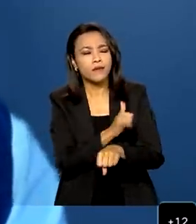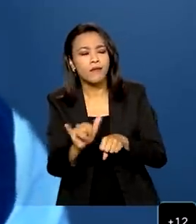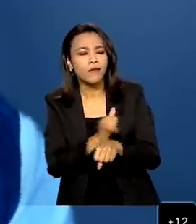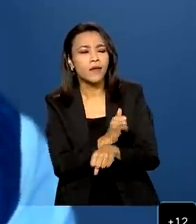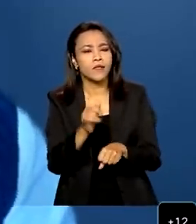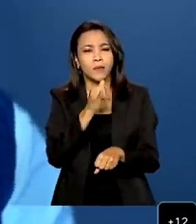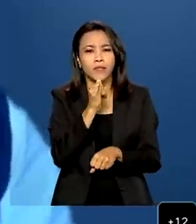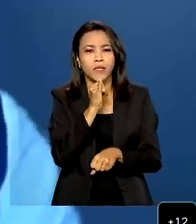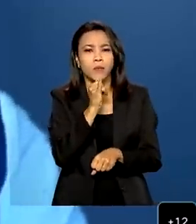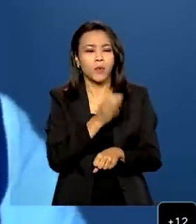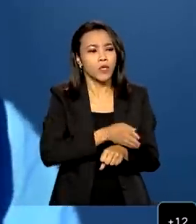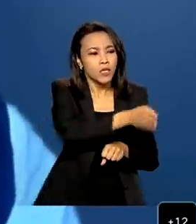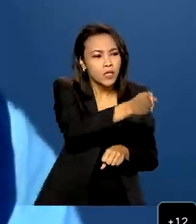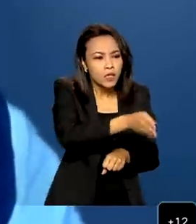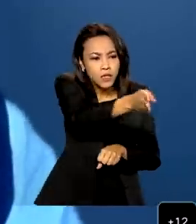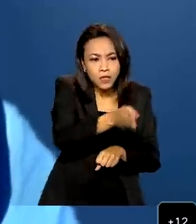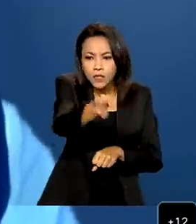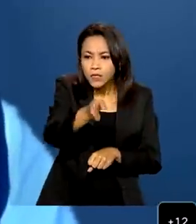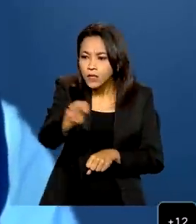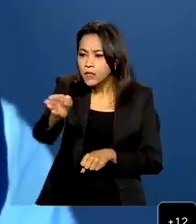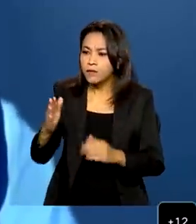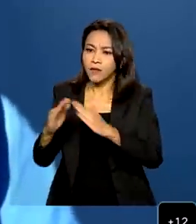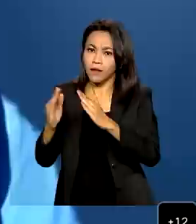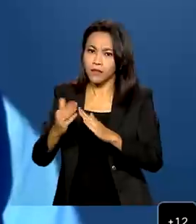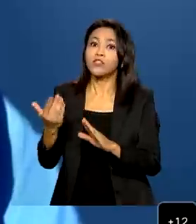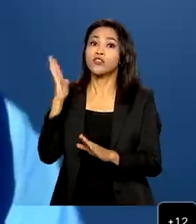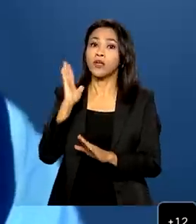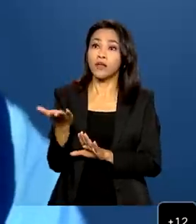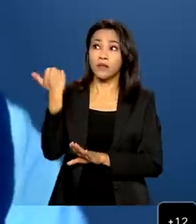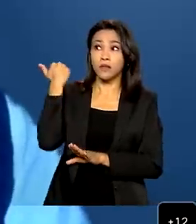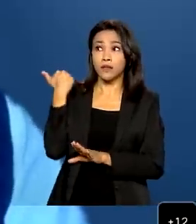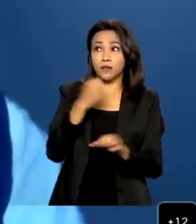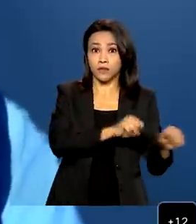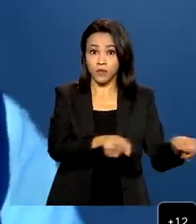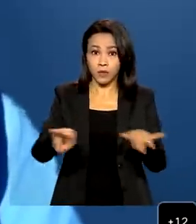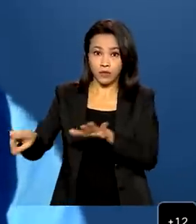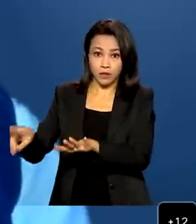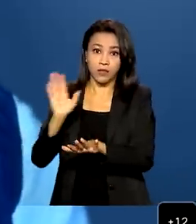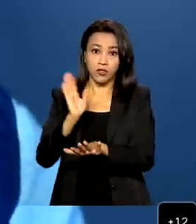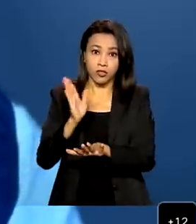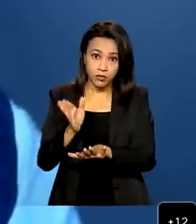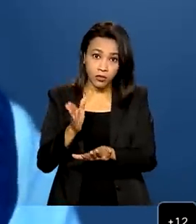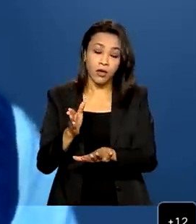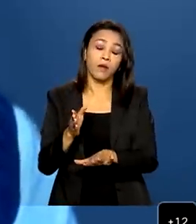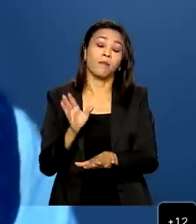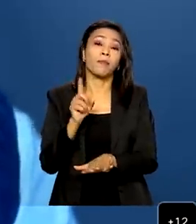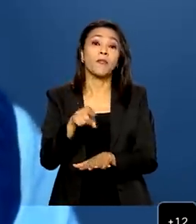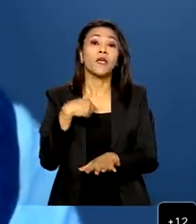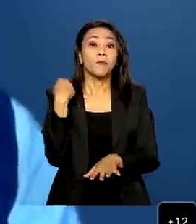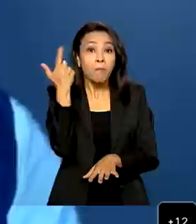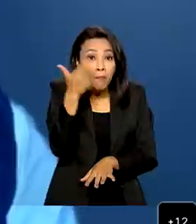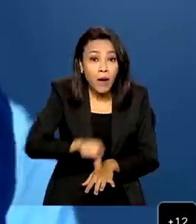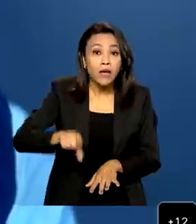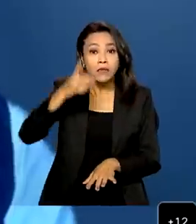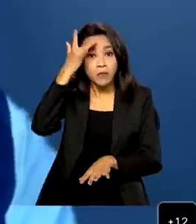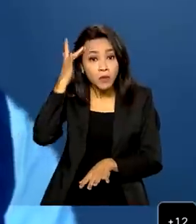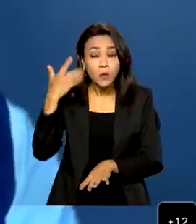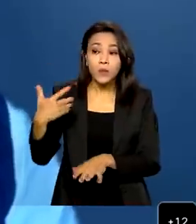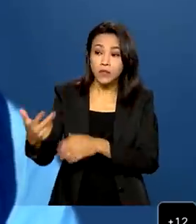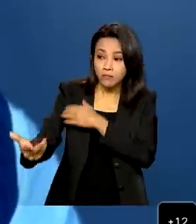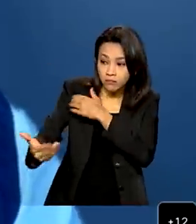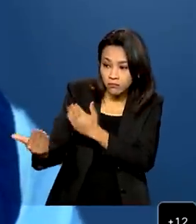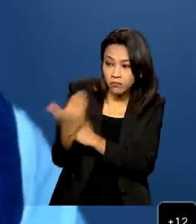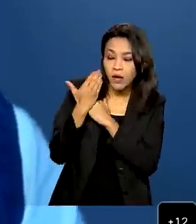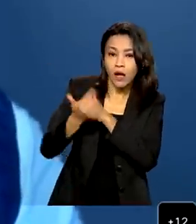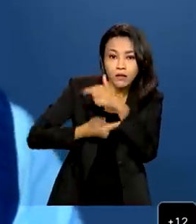ativa de recenseadores, que está em curso desde a semana passada, de forma que possamos ter mais recenseadores atuando